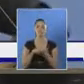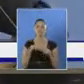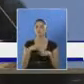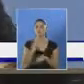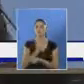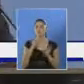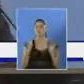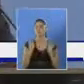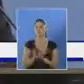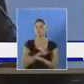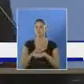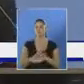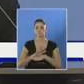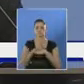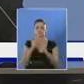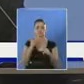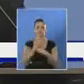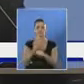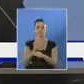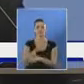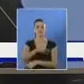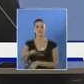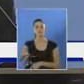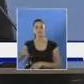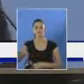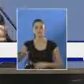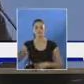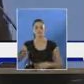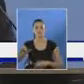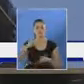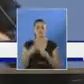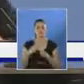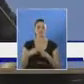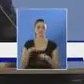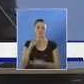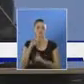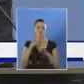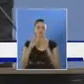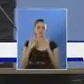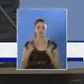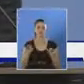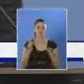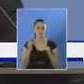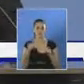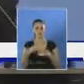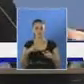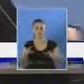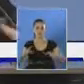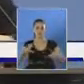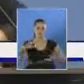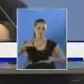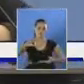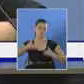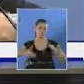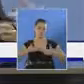protegendo essas crianças. A R já enviou até os blocos para construir